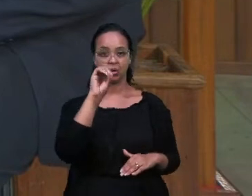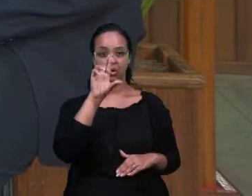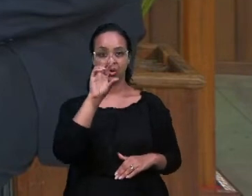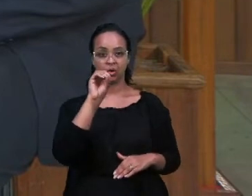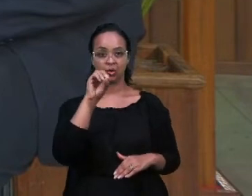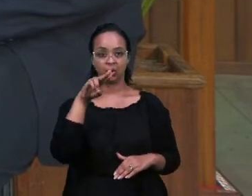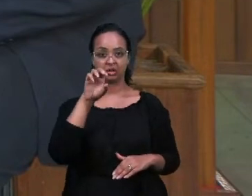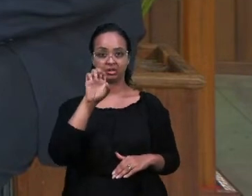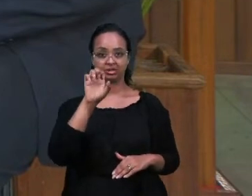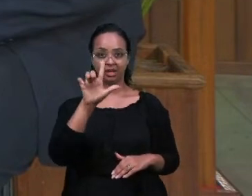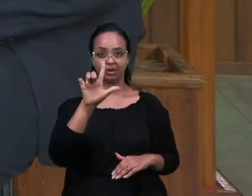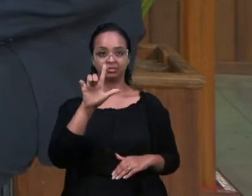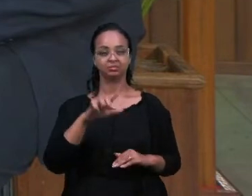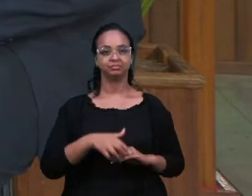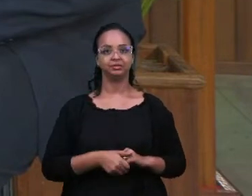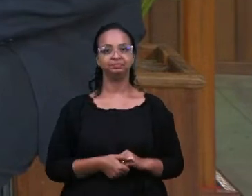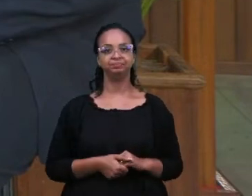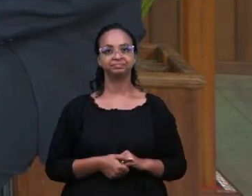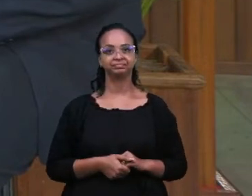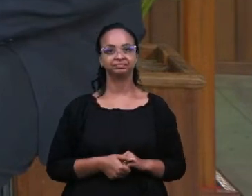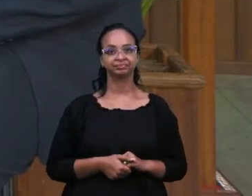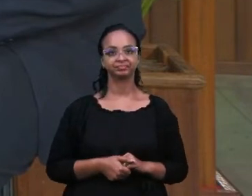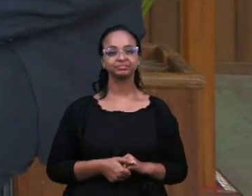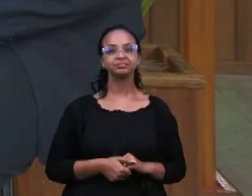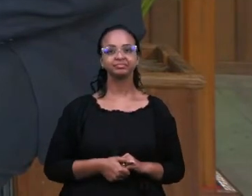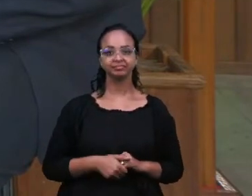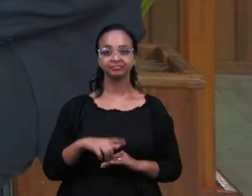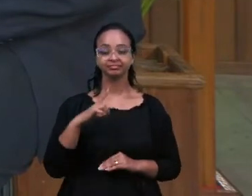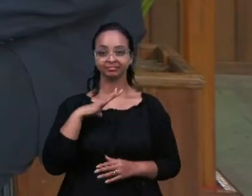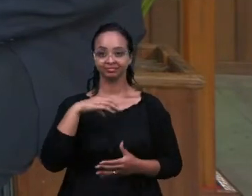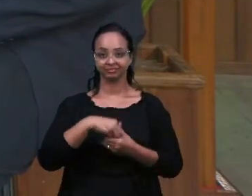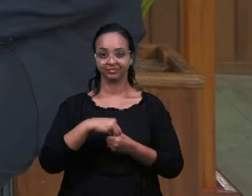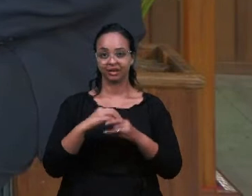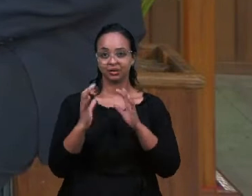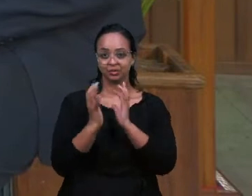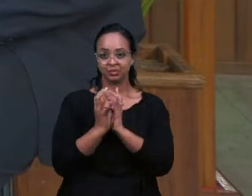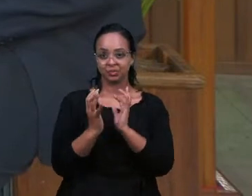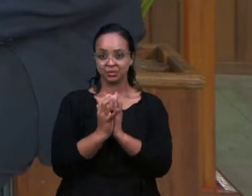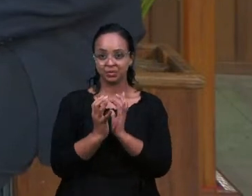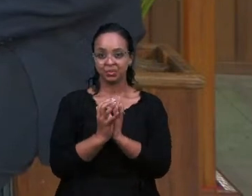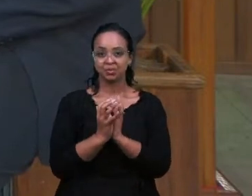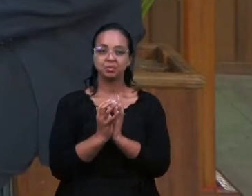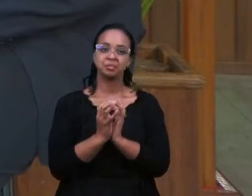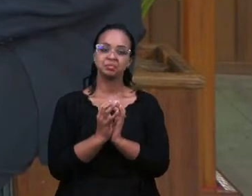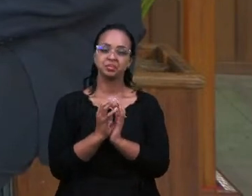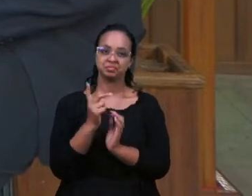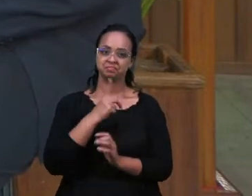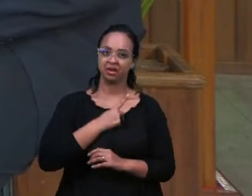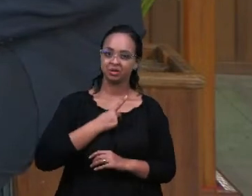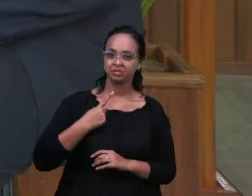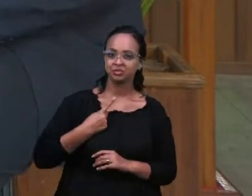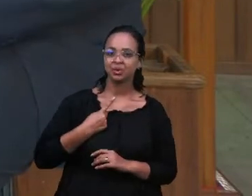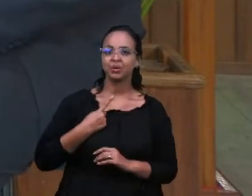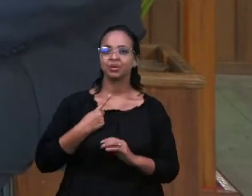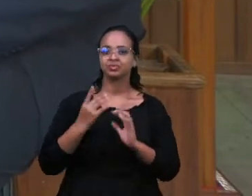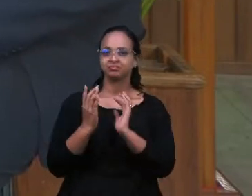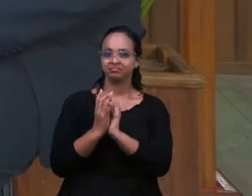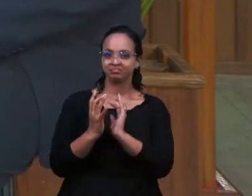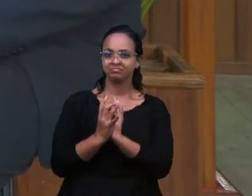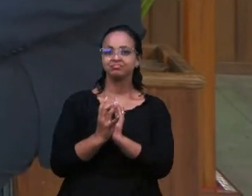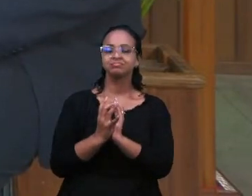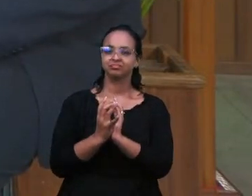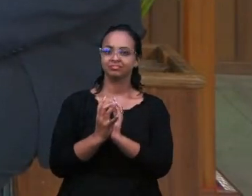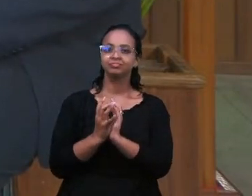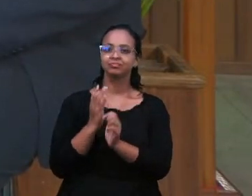isso? Do Exército. Do Exército, e faz parte desse grupo de irmãos nossos, pastores, que exercem